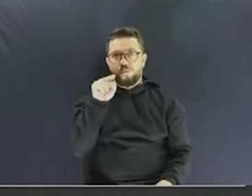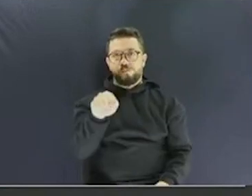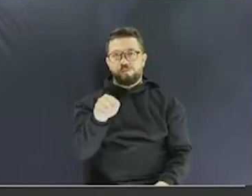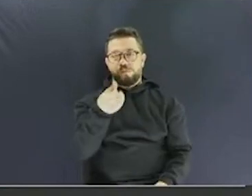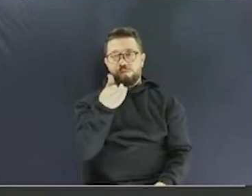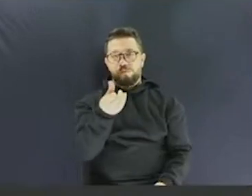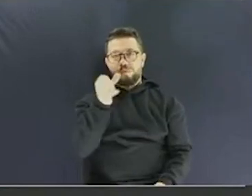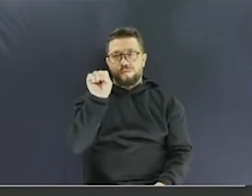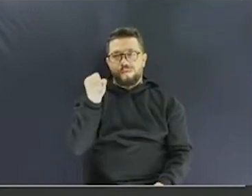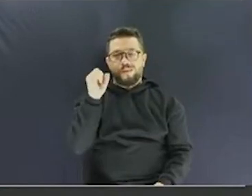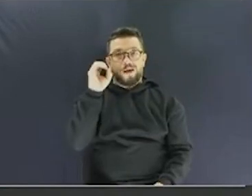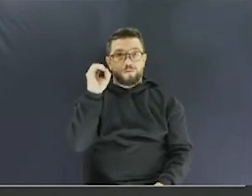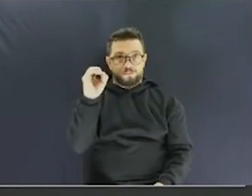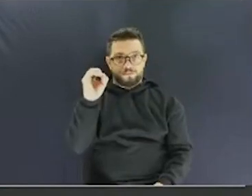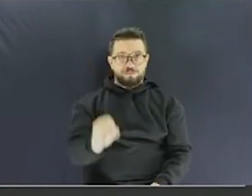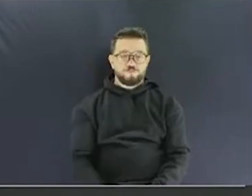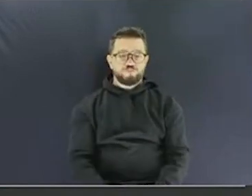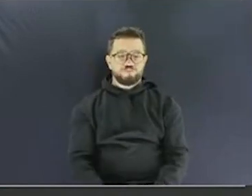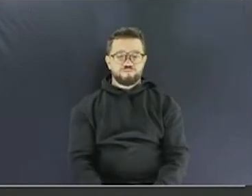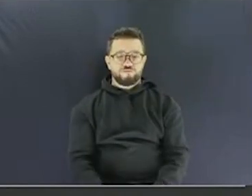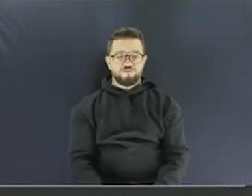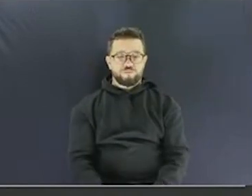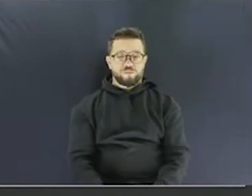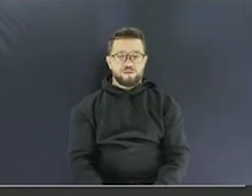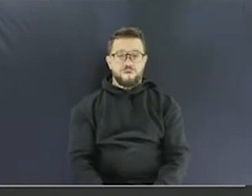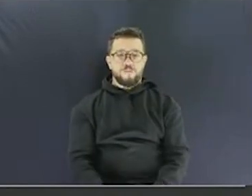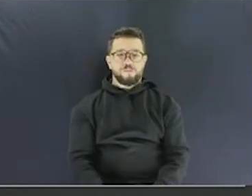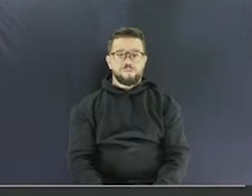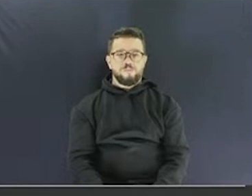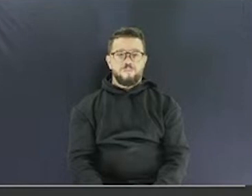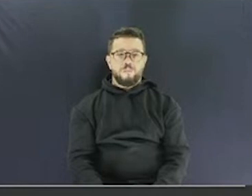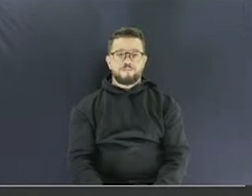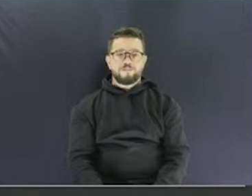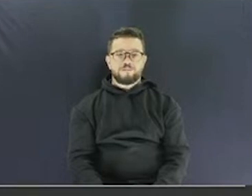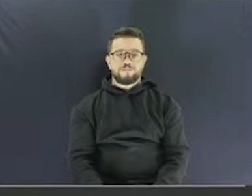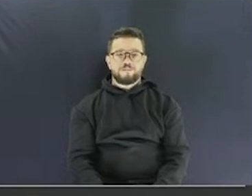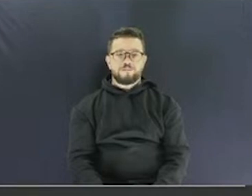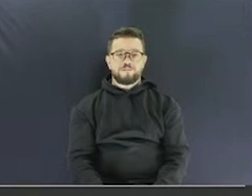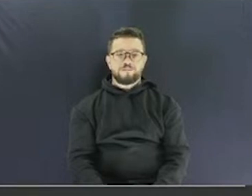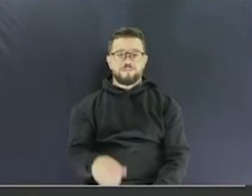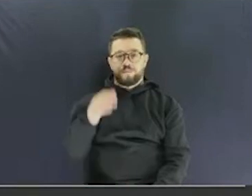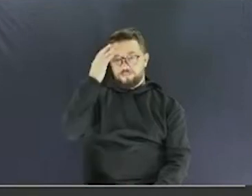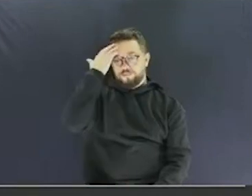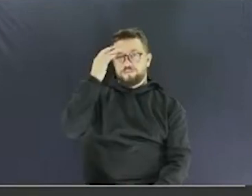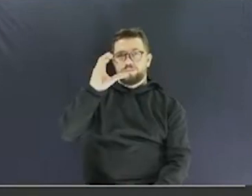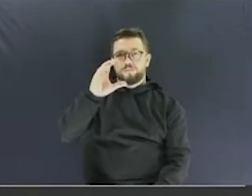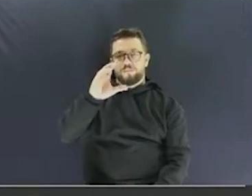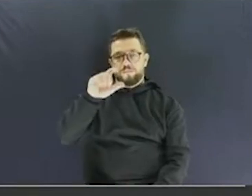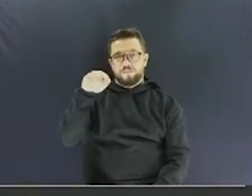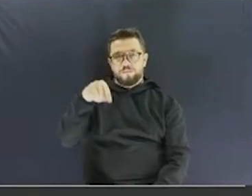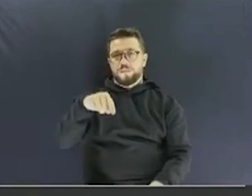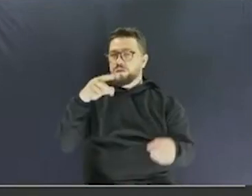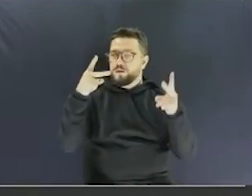ir adiante? Os indicadores. Então, os indicadores do programa Curitiba Viva, Curitiba que não dorme, as metas